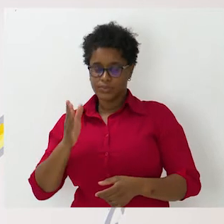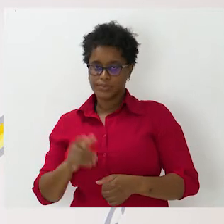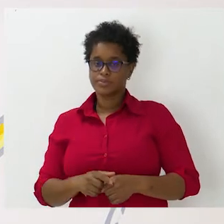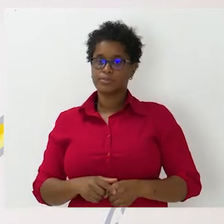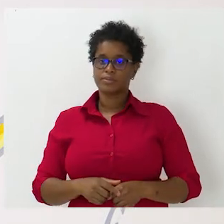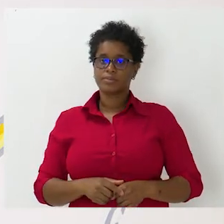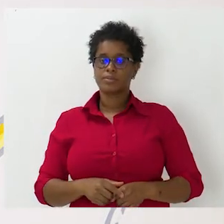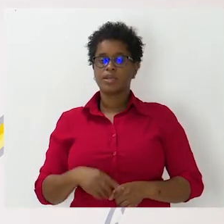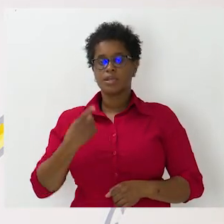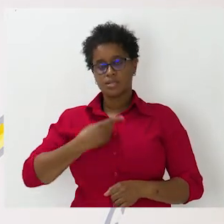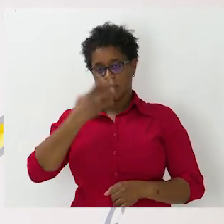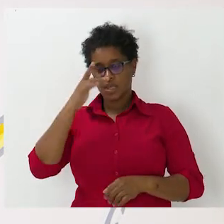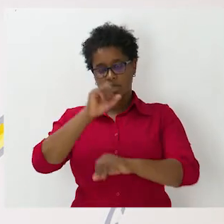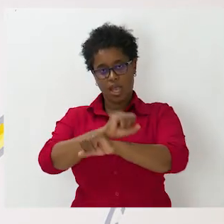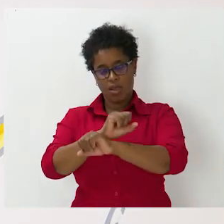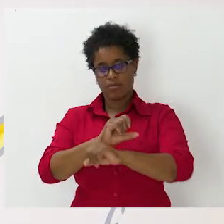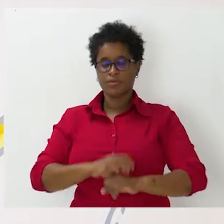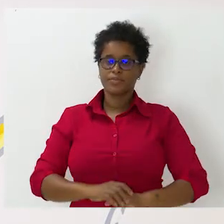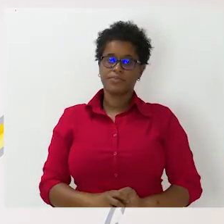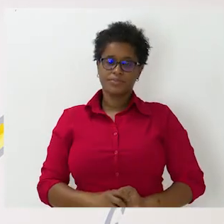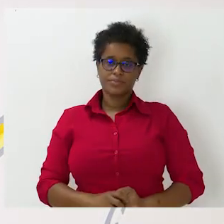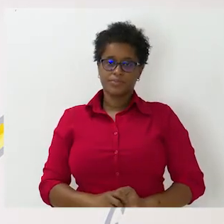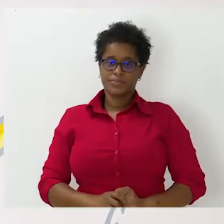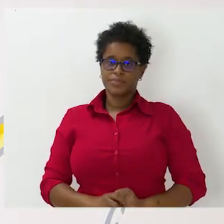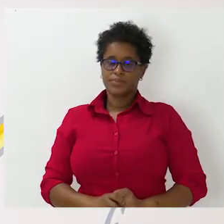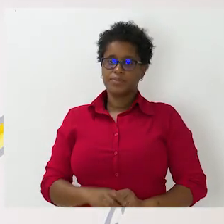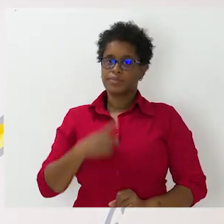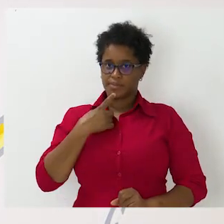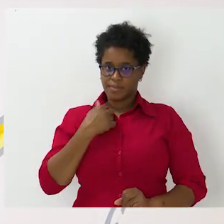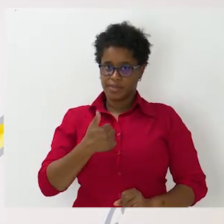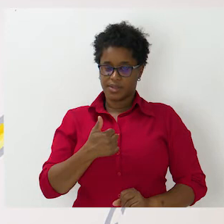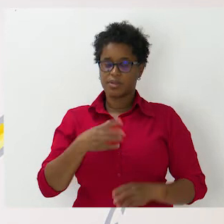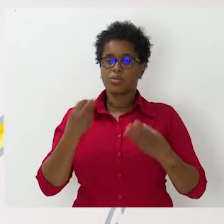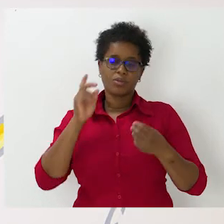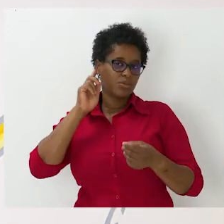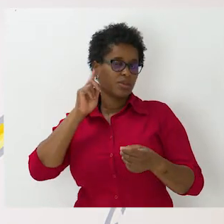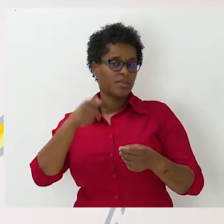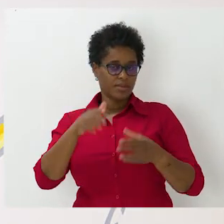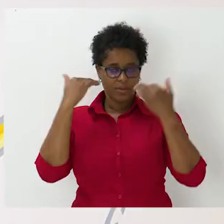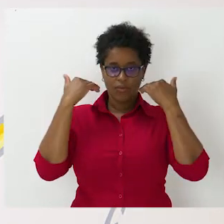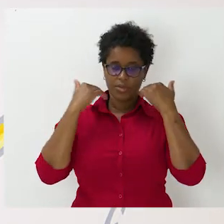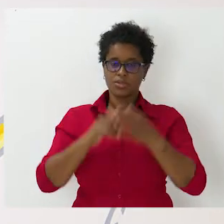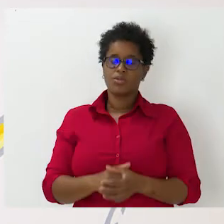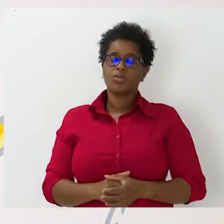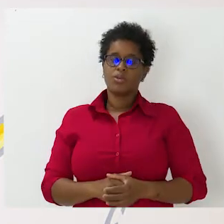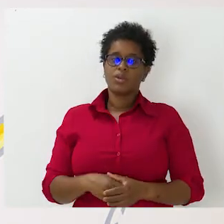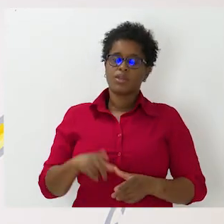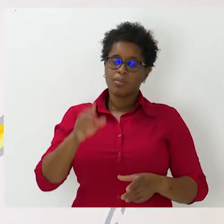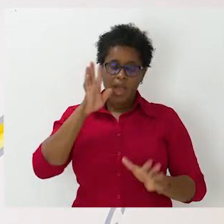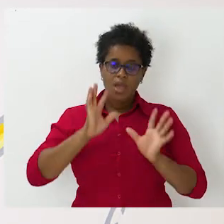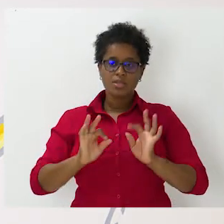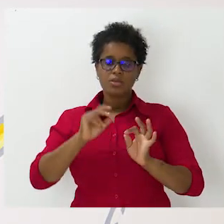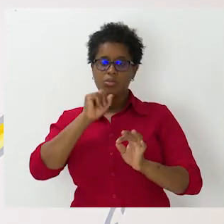condenados à escravatura. Está bem? Muito importante essa informação. Assim,